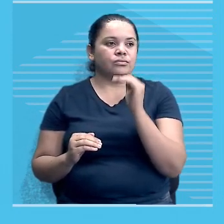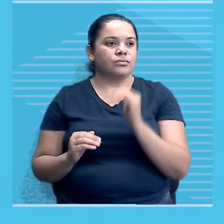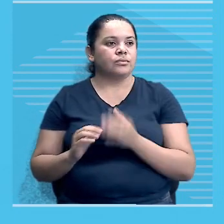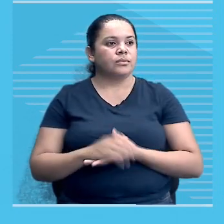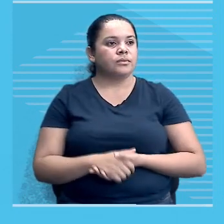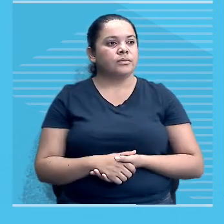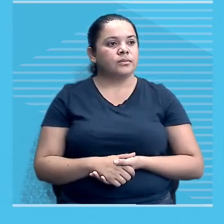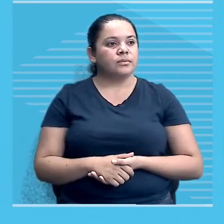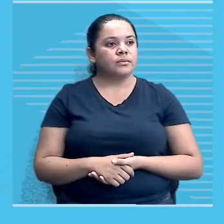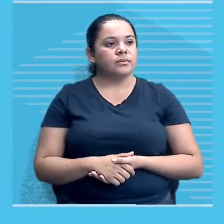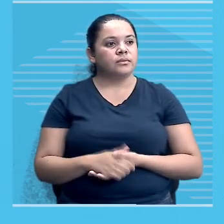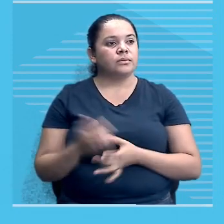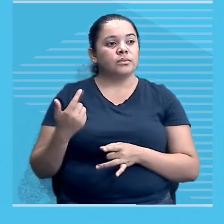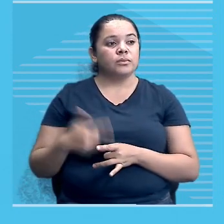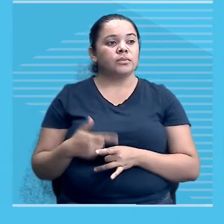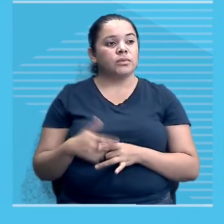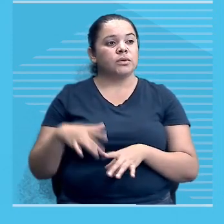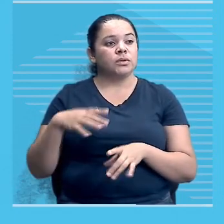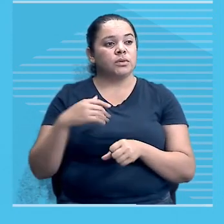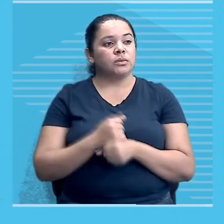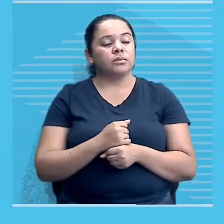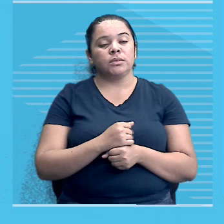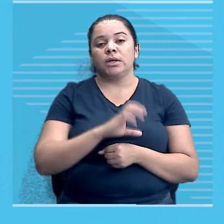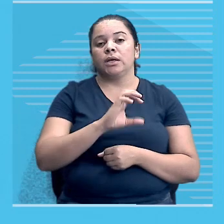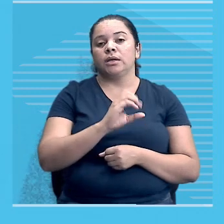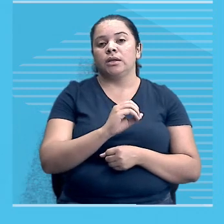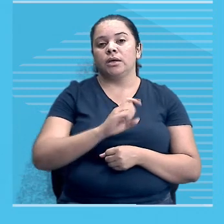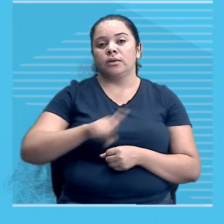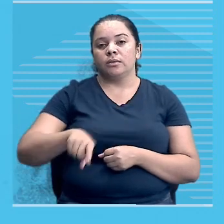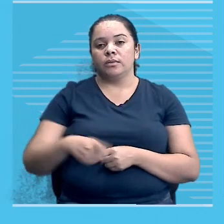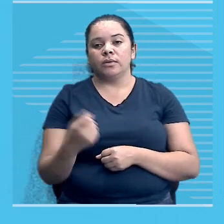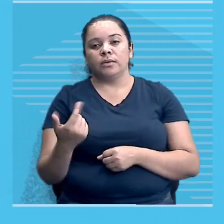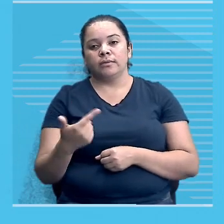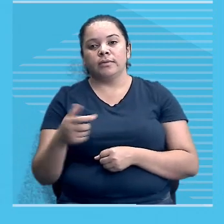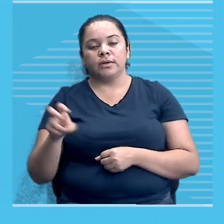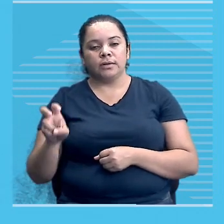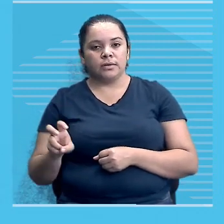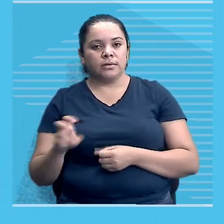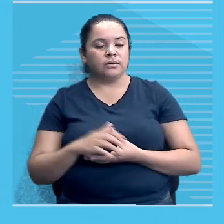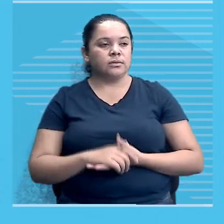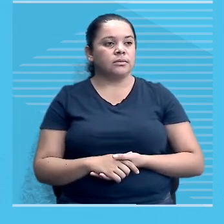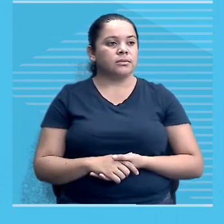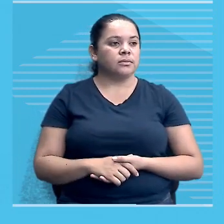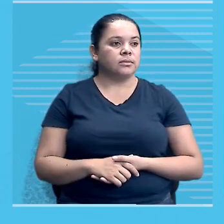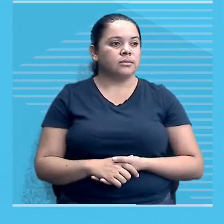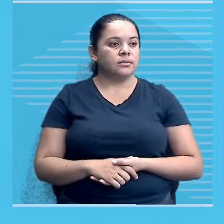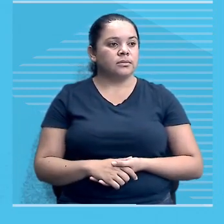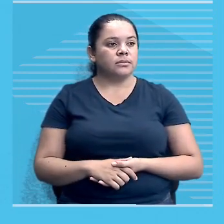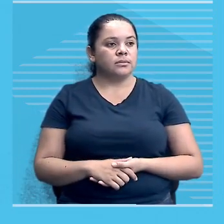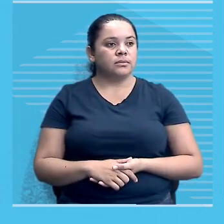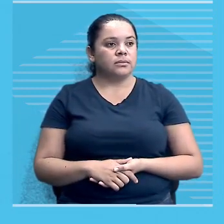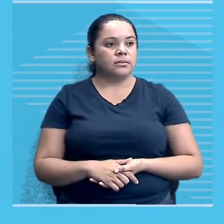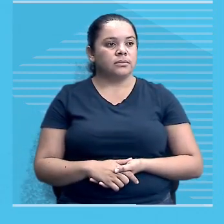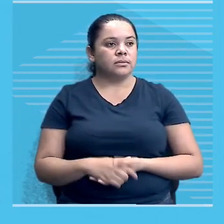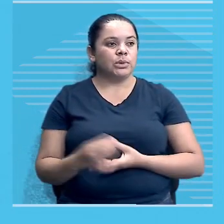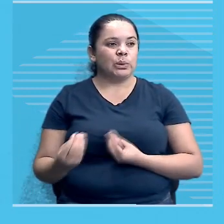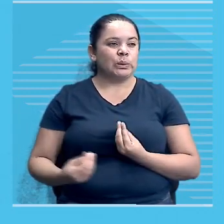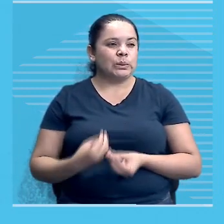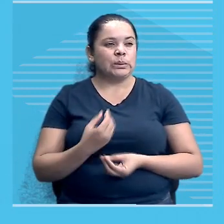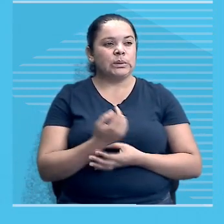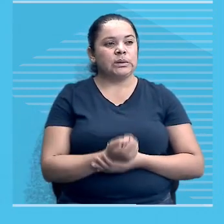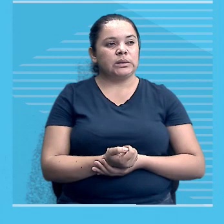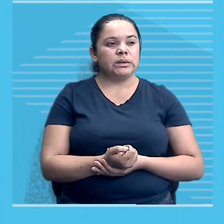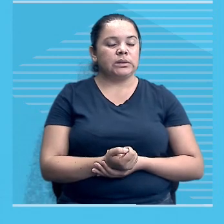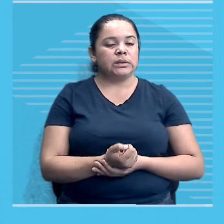a 0,25 bom né é tipo assim 50 centavos